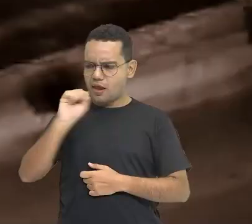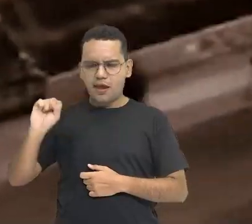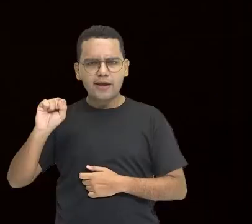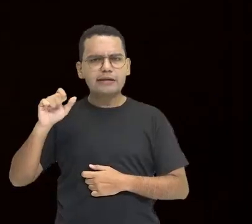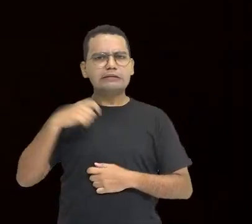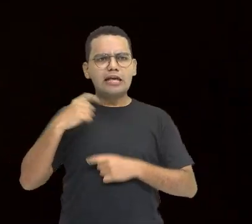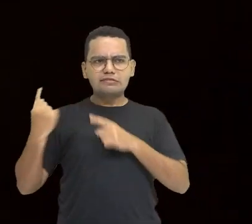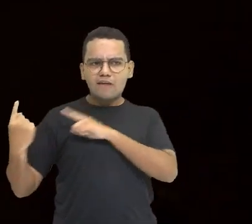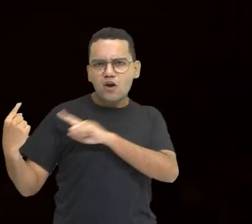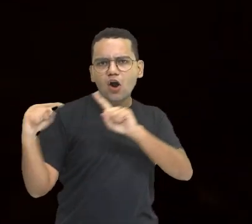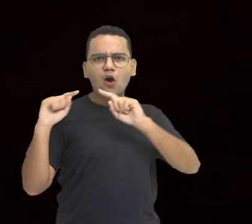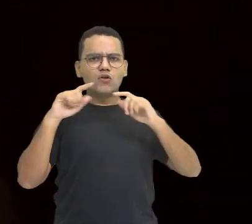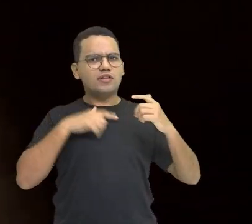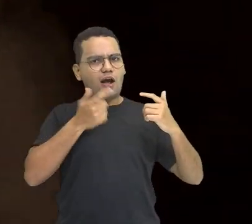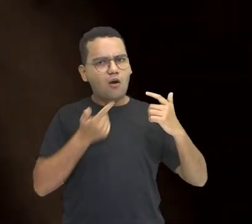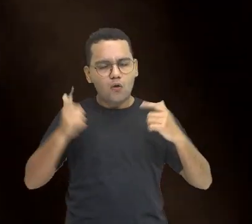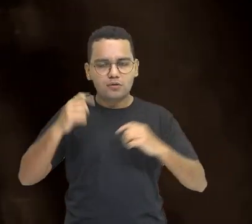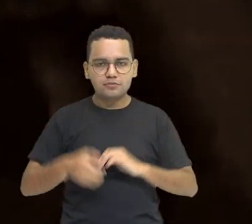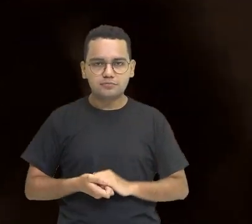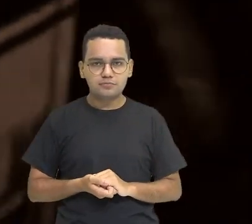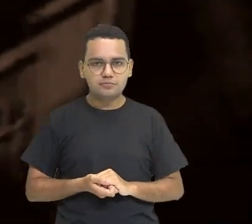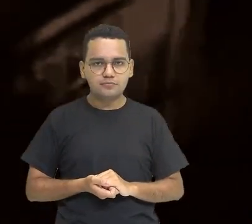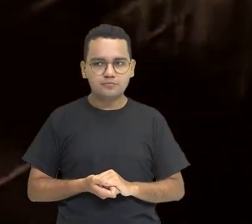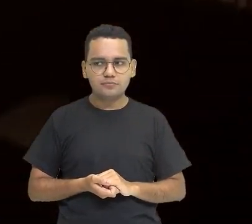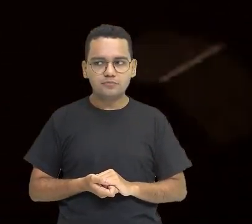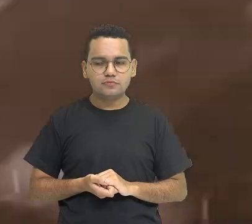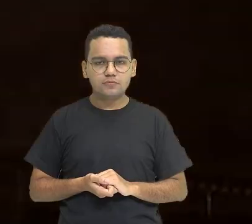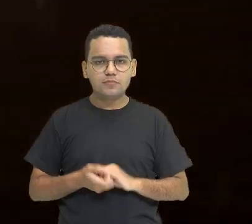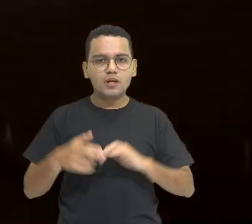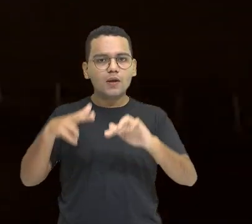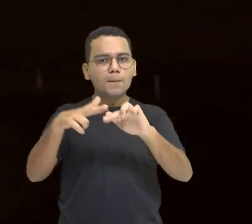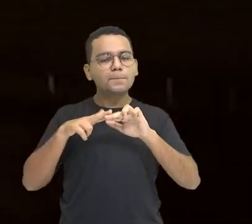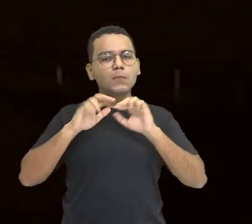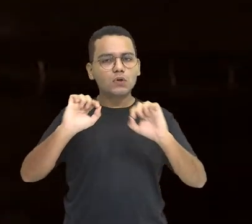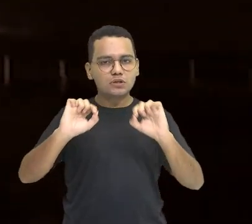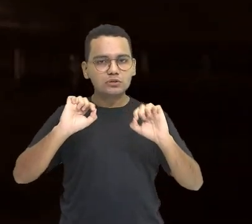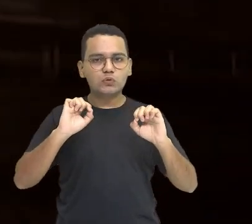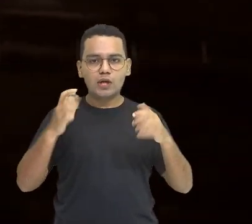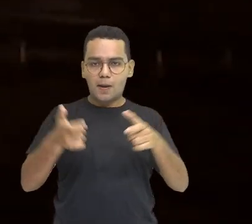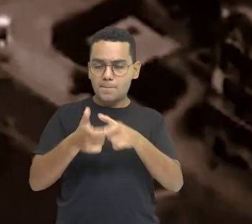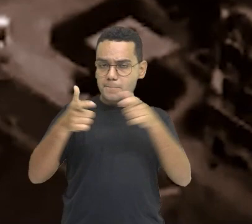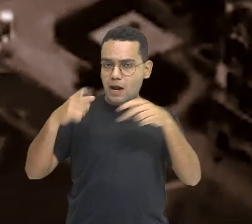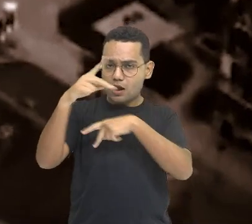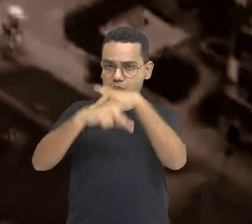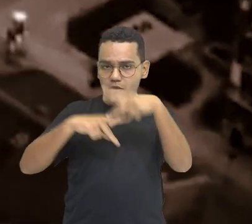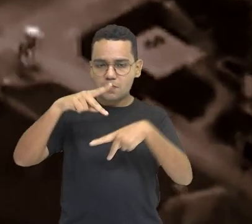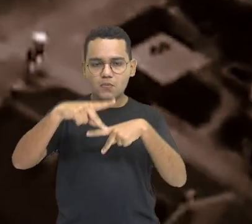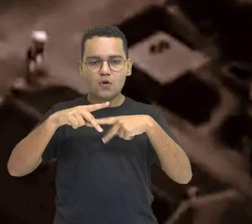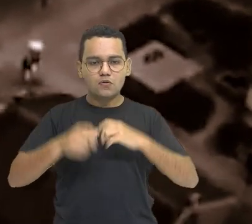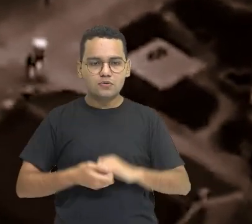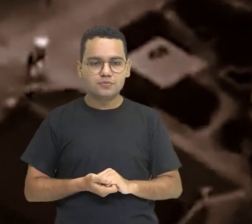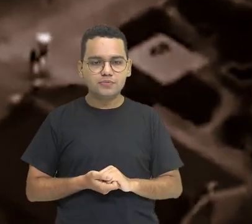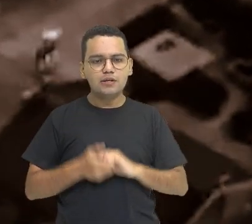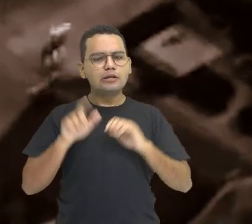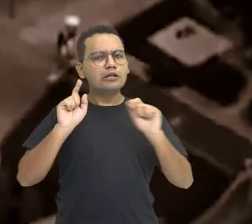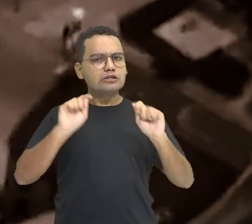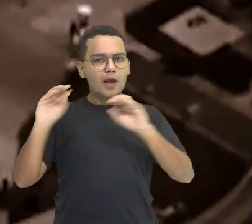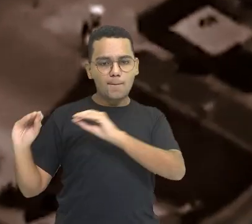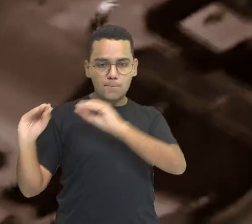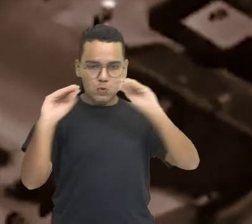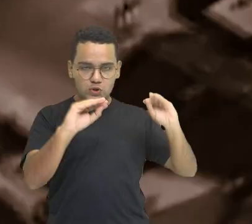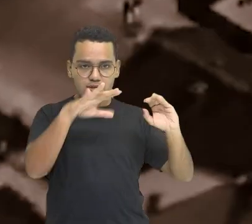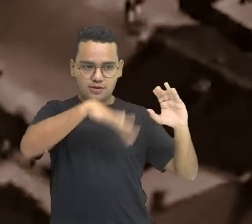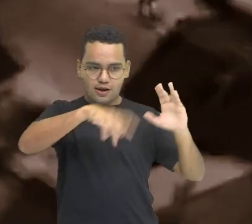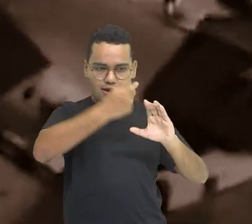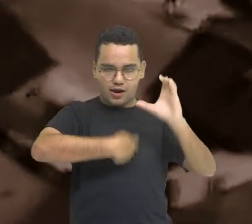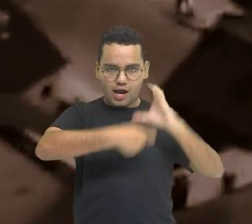sabotar o lado comunista. No entanto, era sobretudo com o grande número de moradores de Berlim Oriental, que diariamente se mudava para a parte